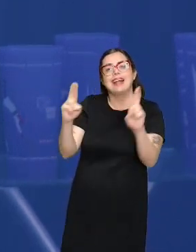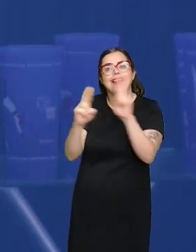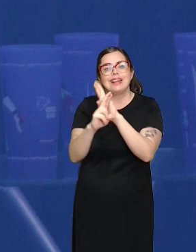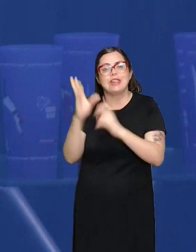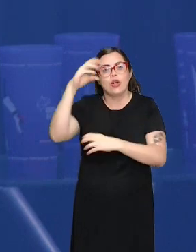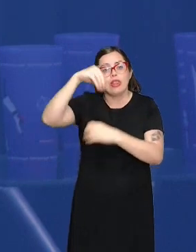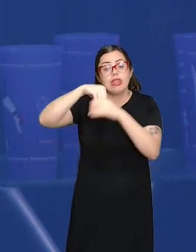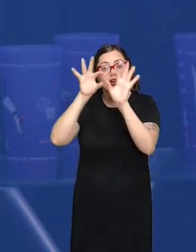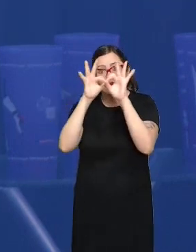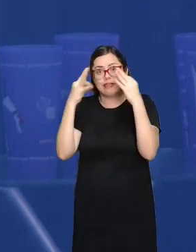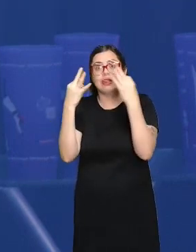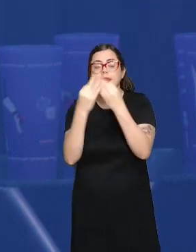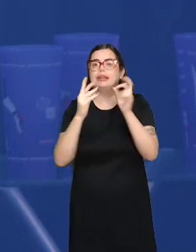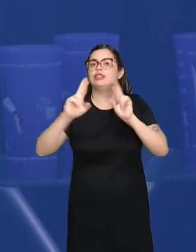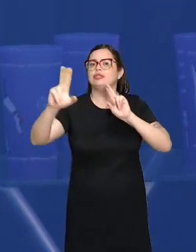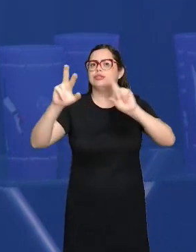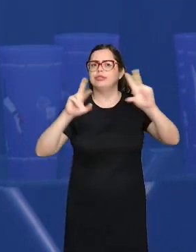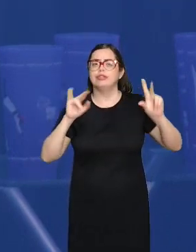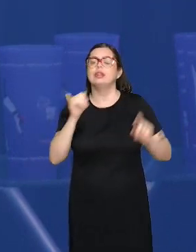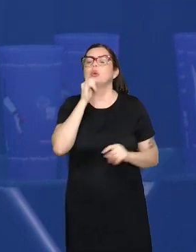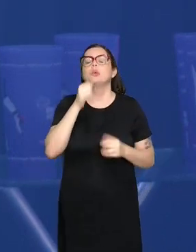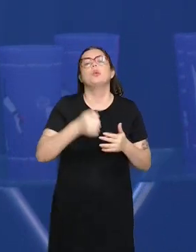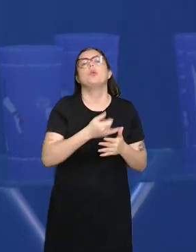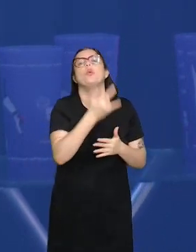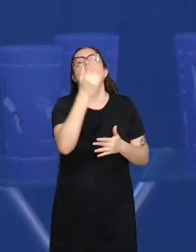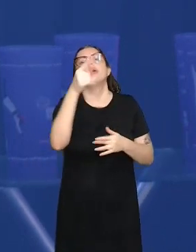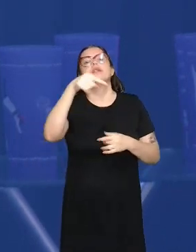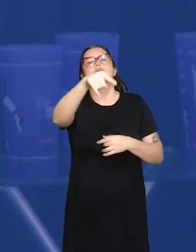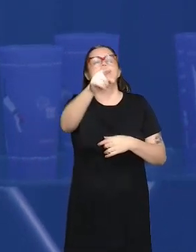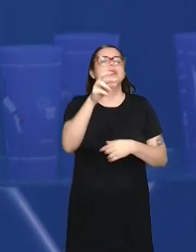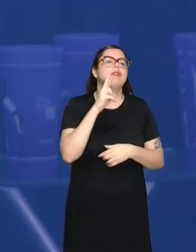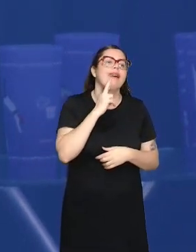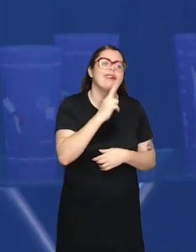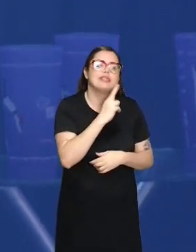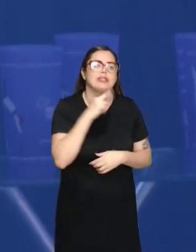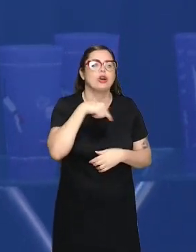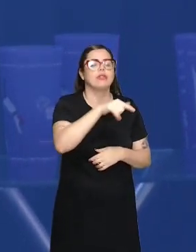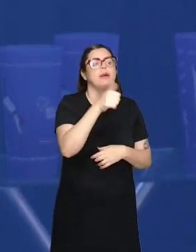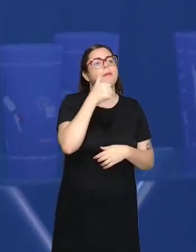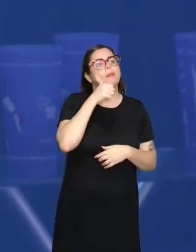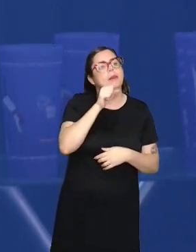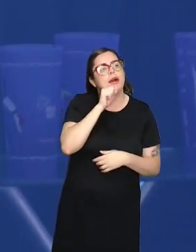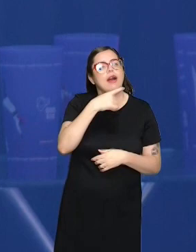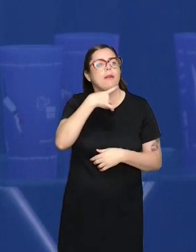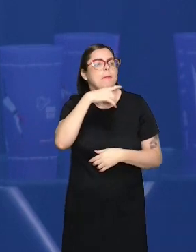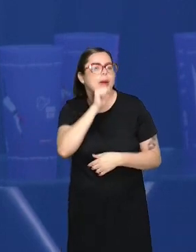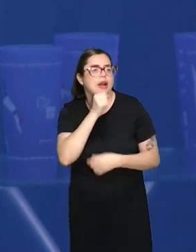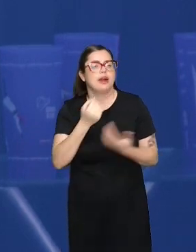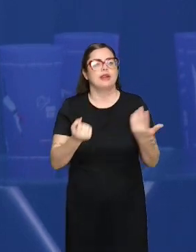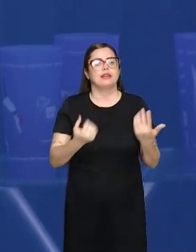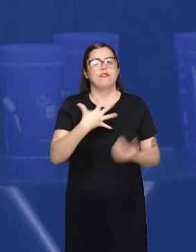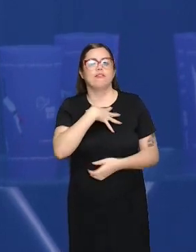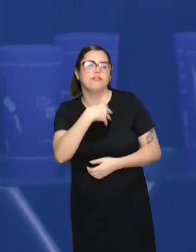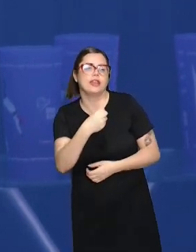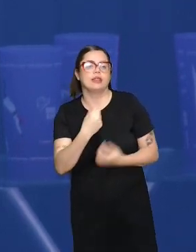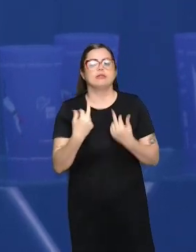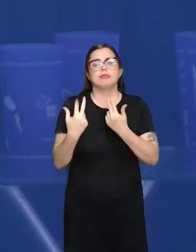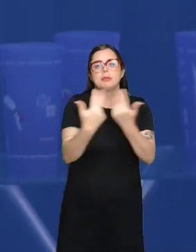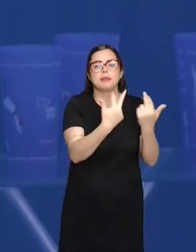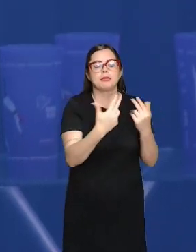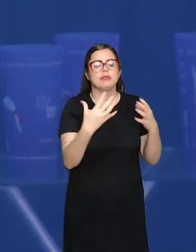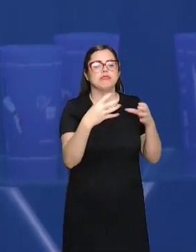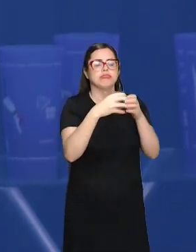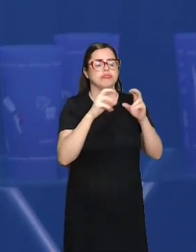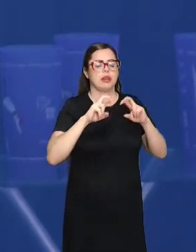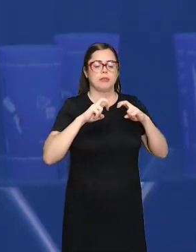entre as famílias são diferentes. Quantas vezes no restaurante, pai, mãe, filhos, né, as pessoas estão ali e elas